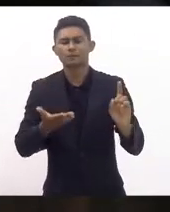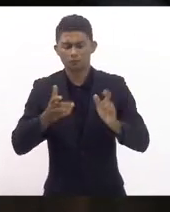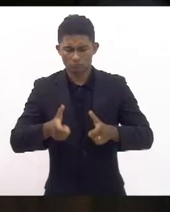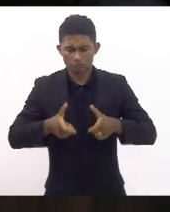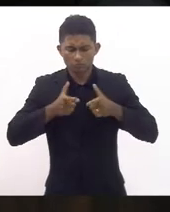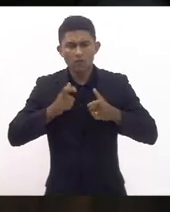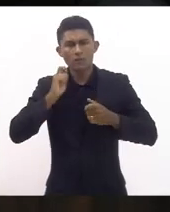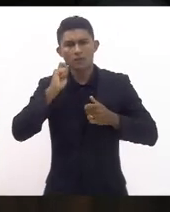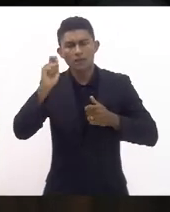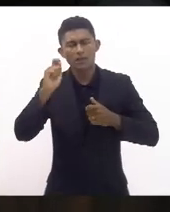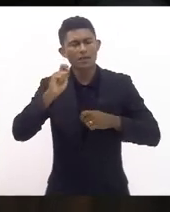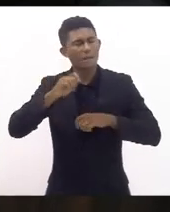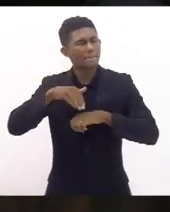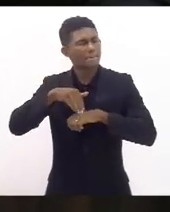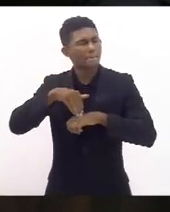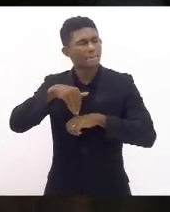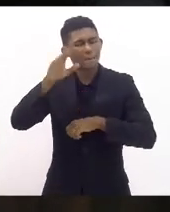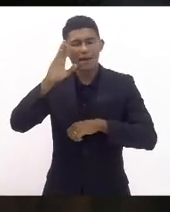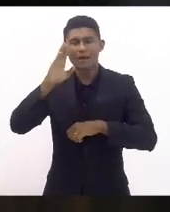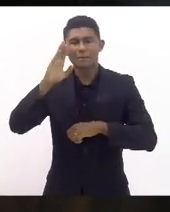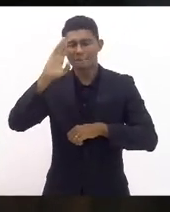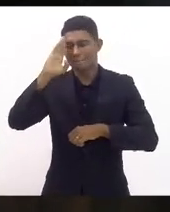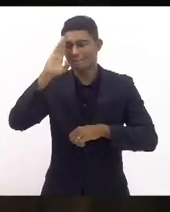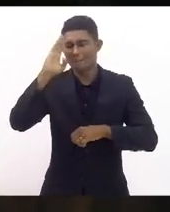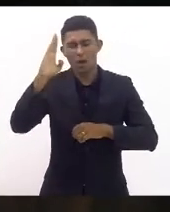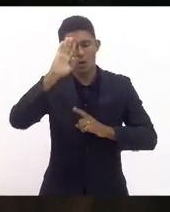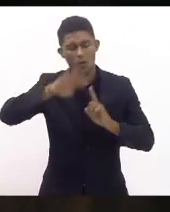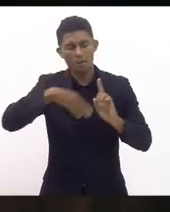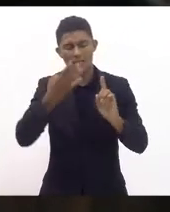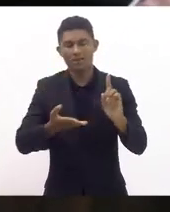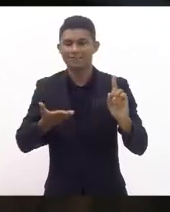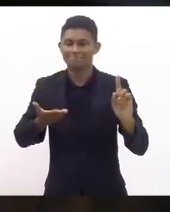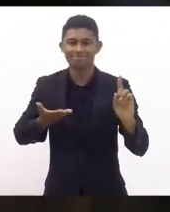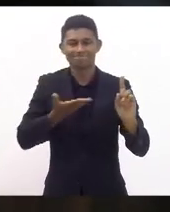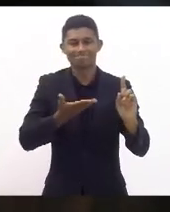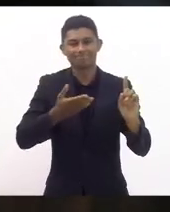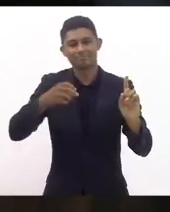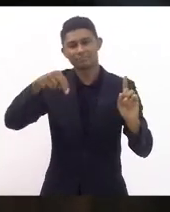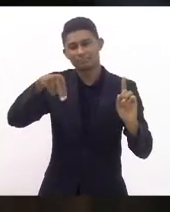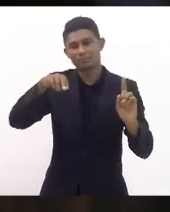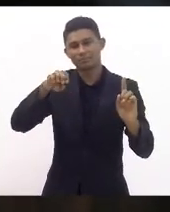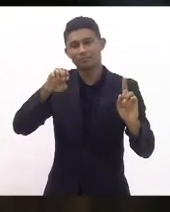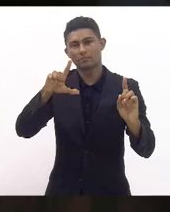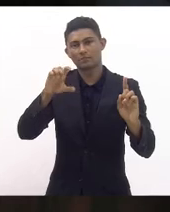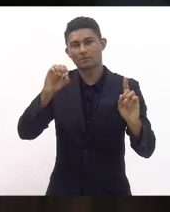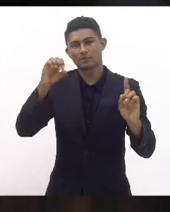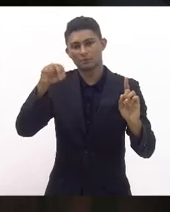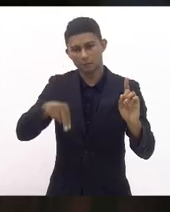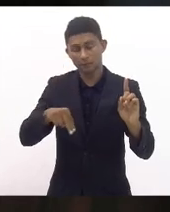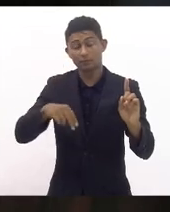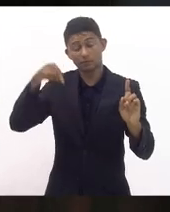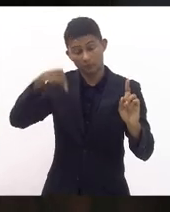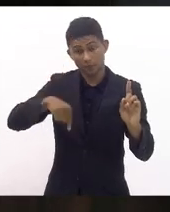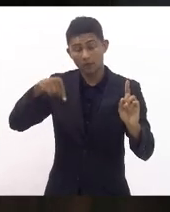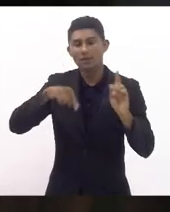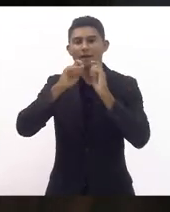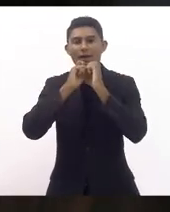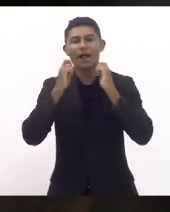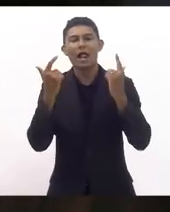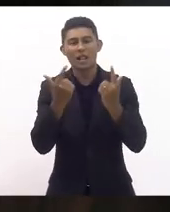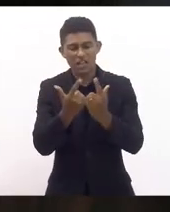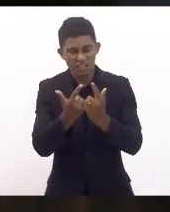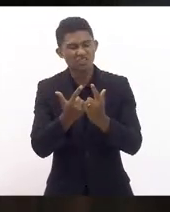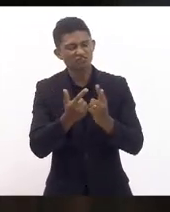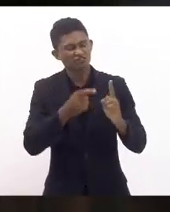comenda desta Casa Legislativa, ao senhor Nelson Rocha, um reconhecimento do Parlamento